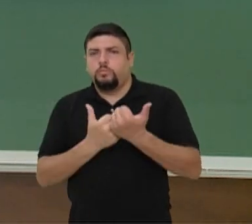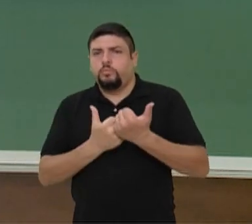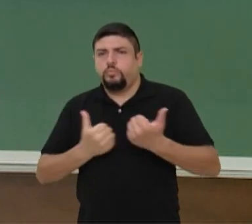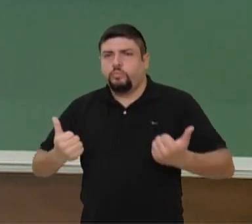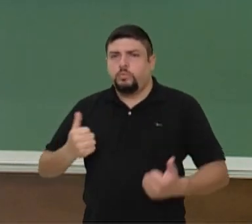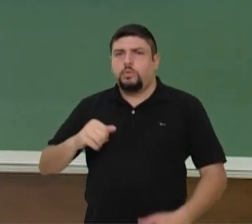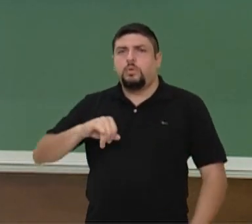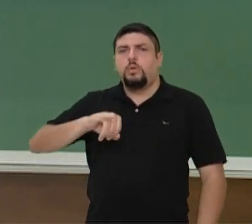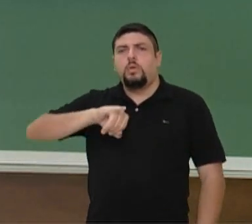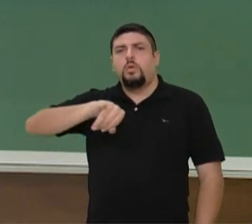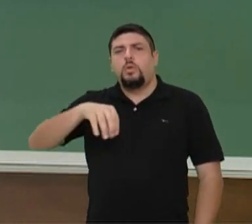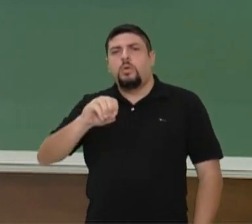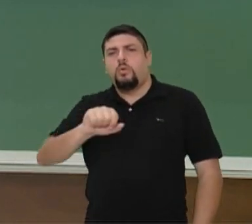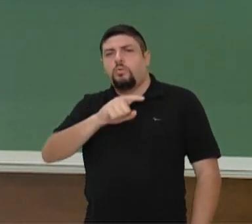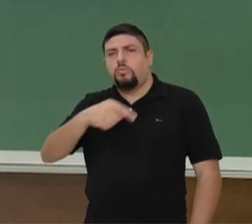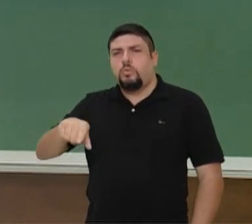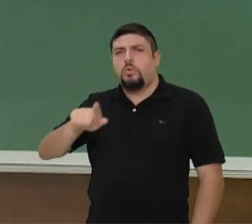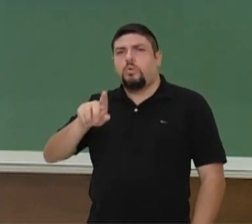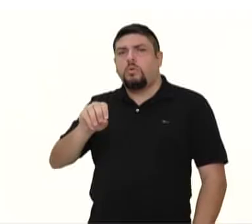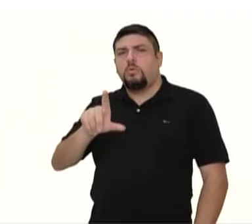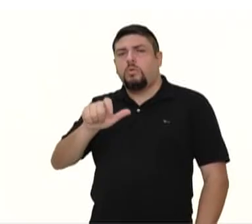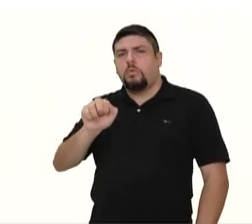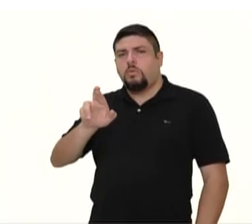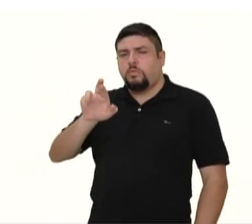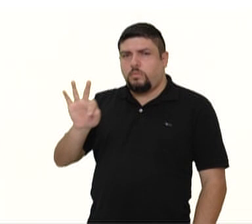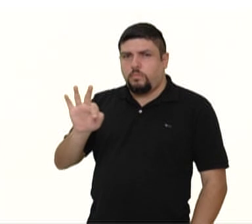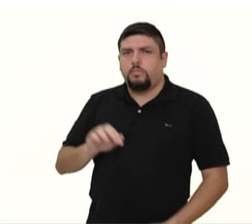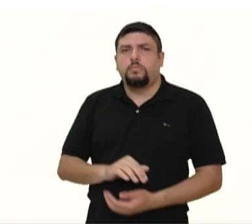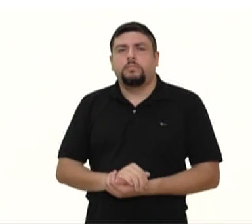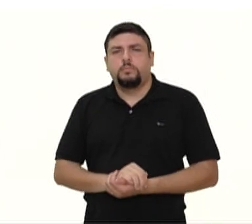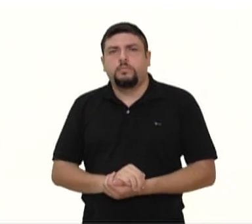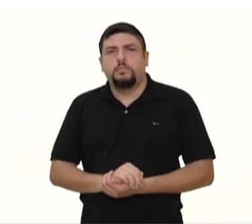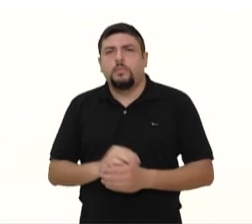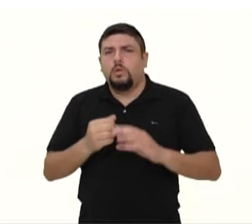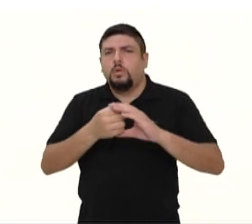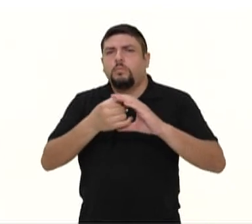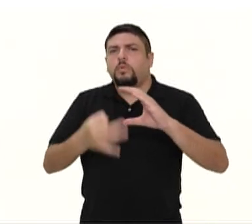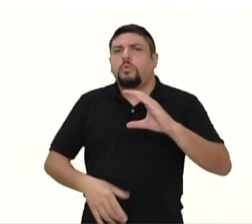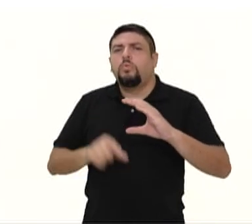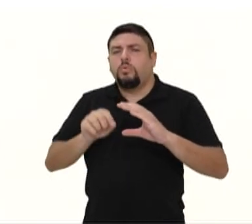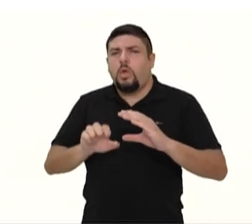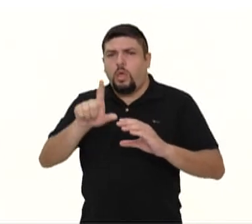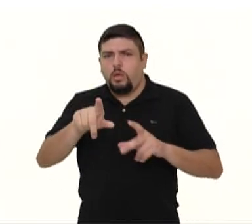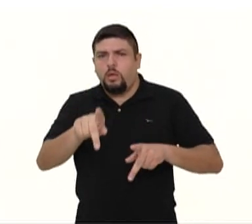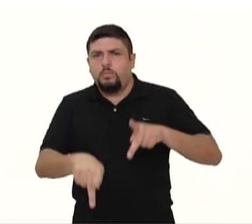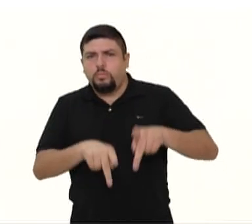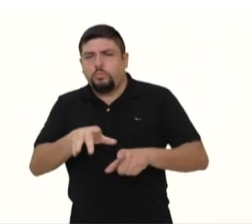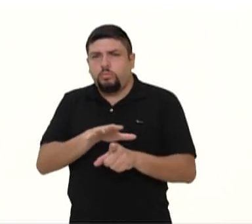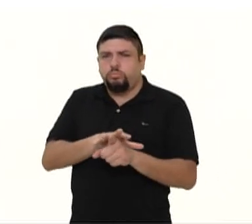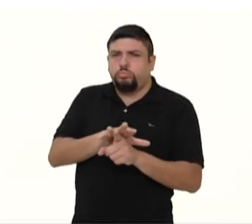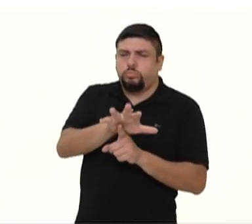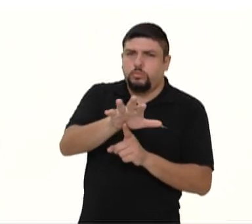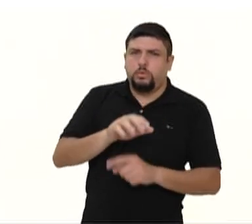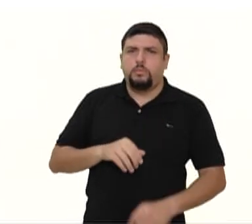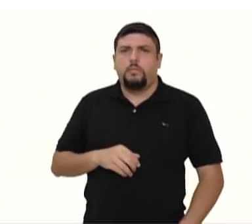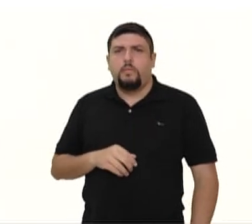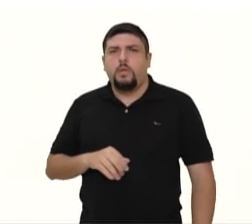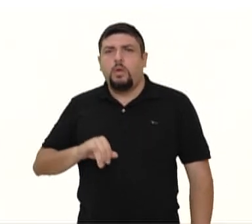PTB. As características desse governo, como de todo o período, é do populismo. O JK a gente chama